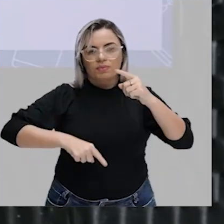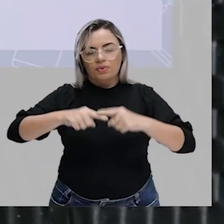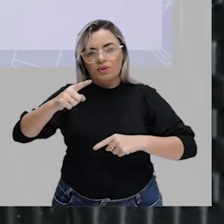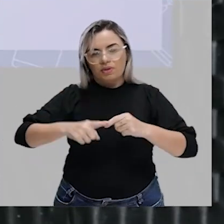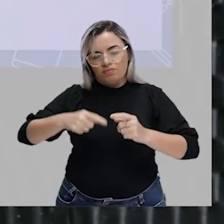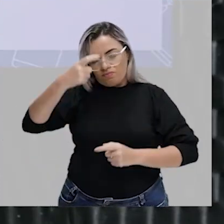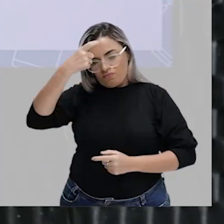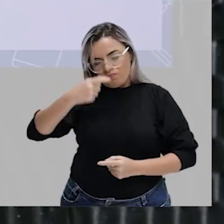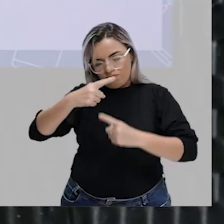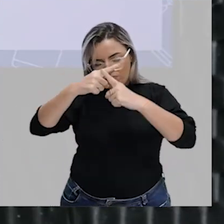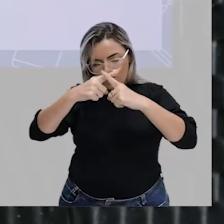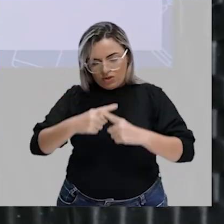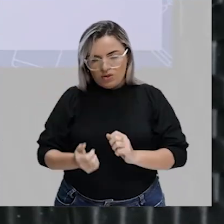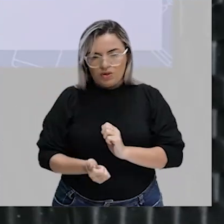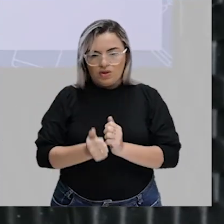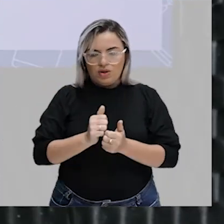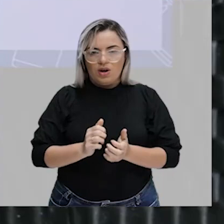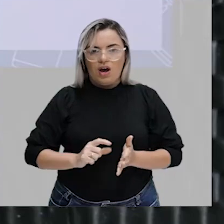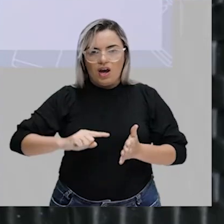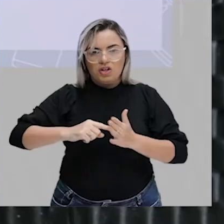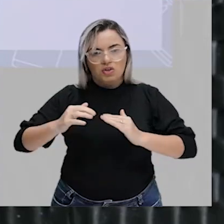vai pontuar de uma forma maior.